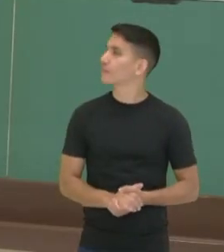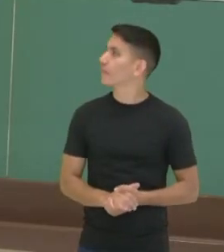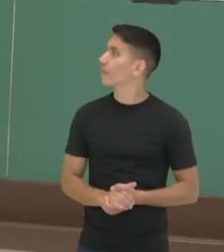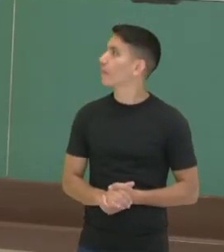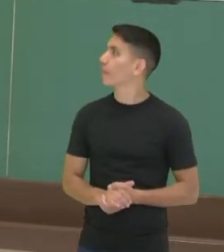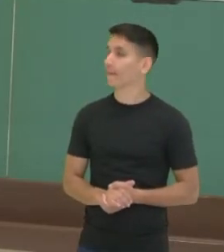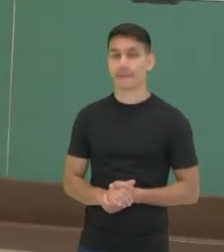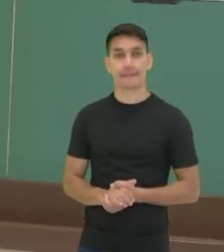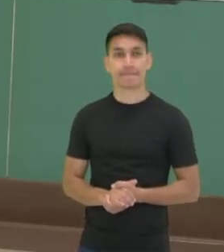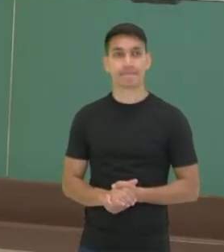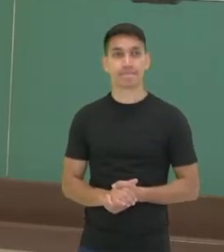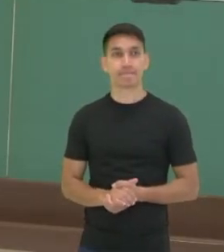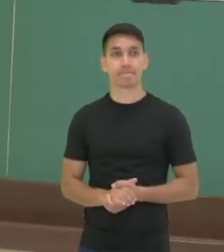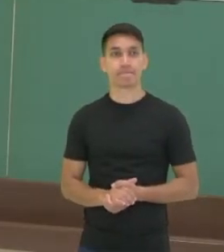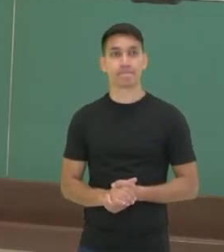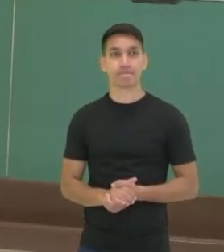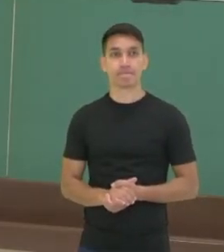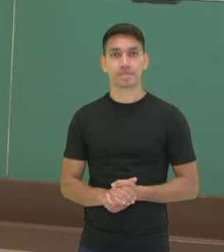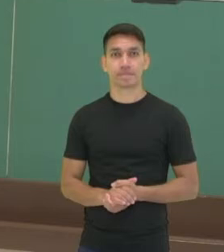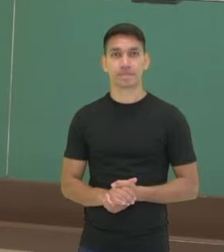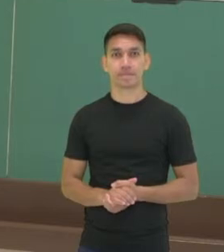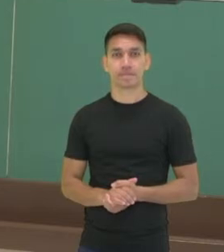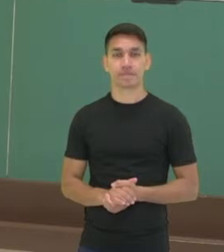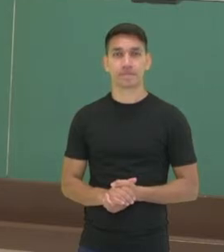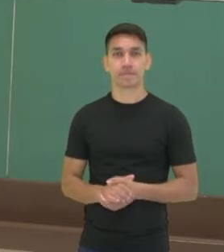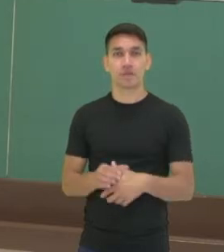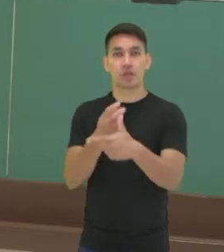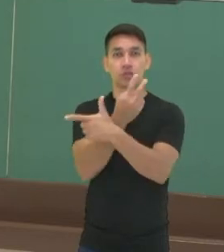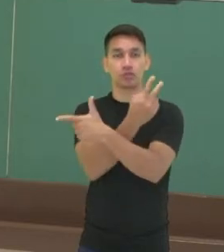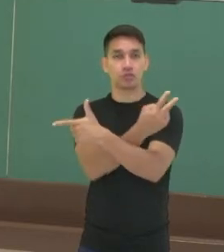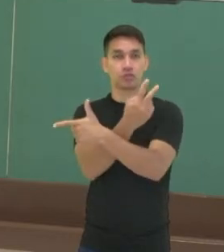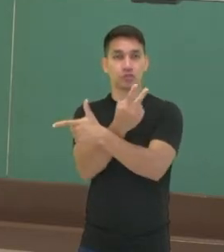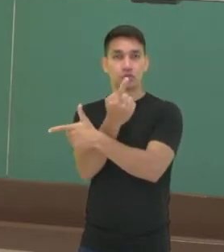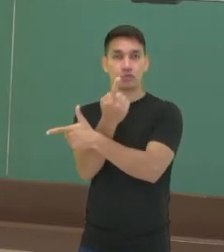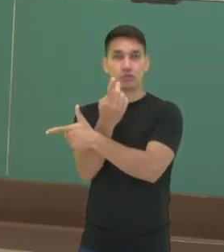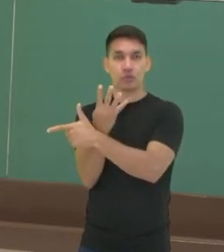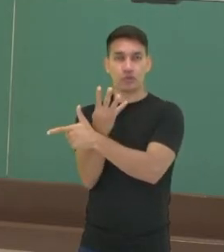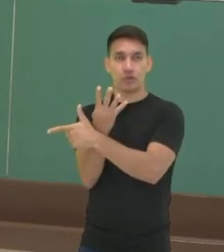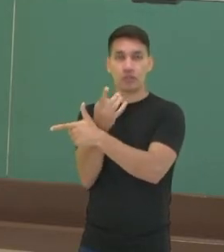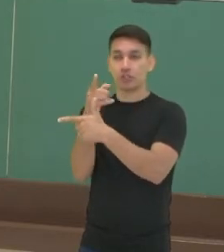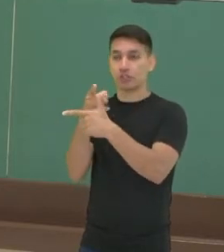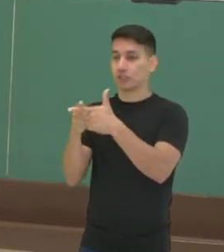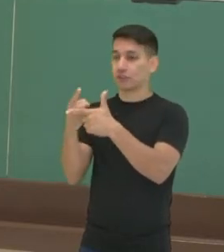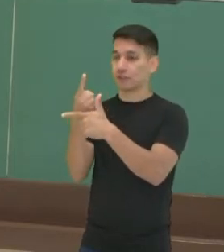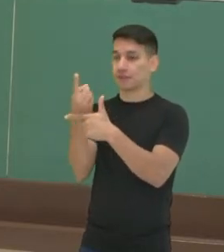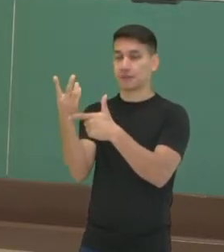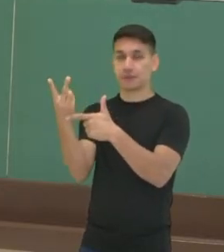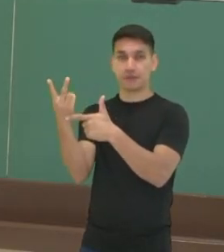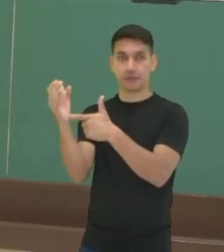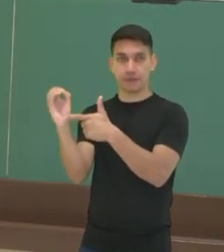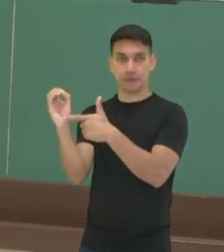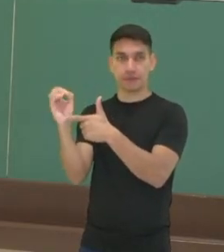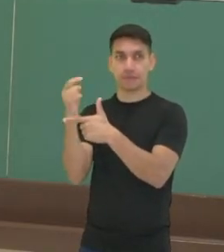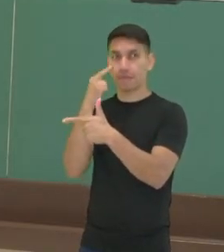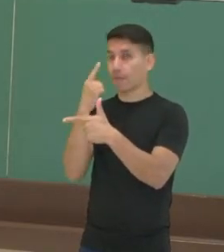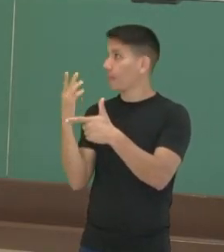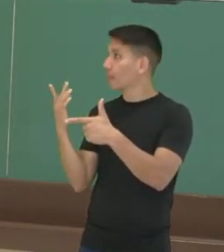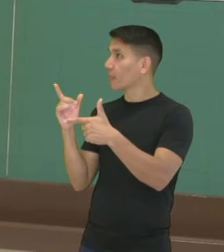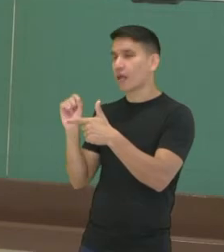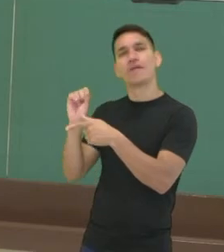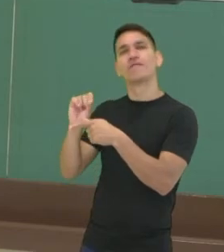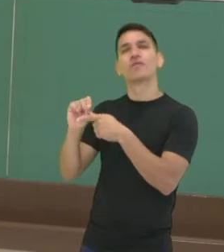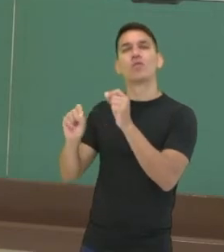comigo. Então, eu tenho lá 2.214 e vou dividir ali por 120, né? Aí,